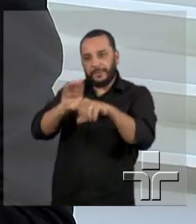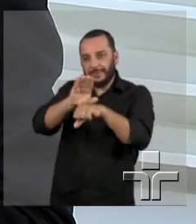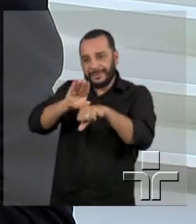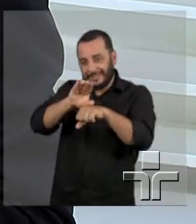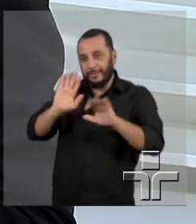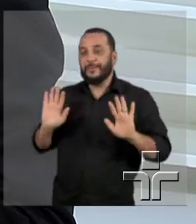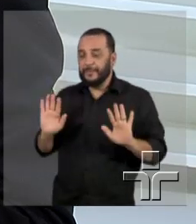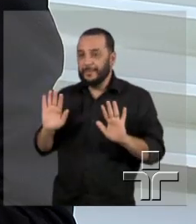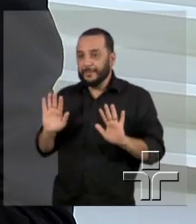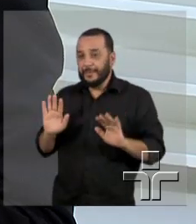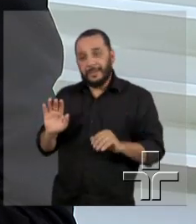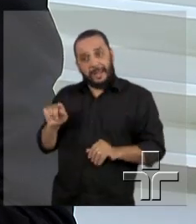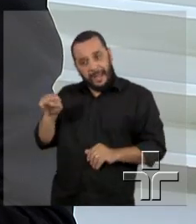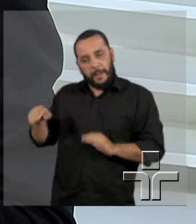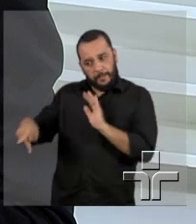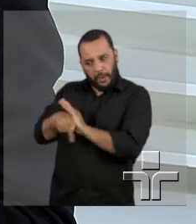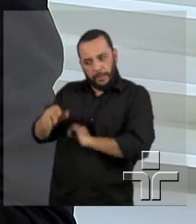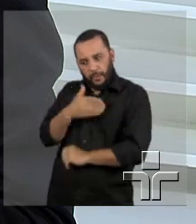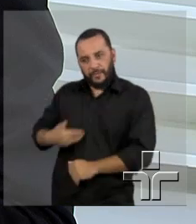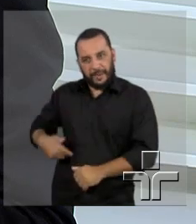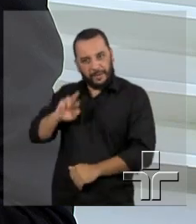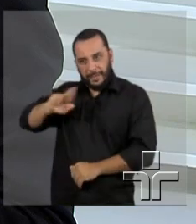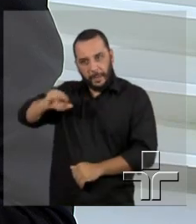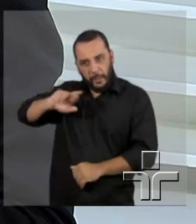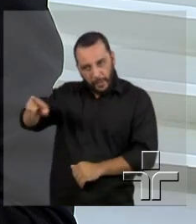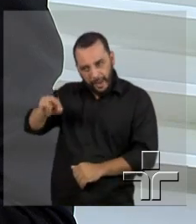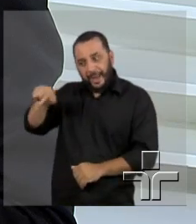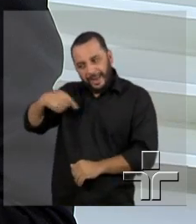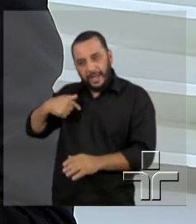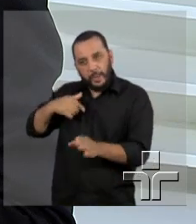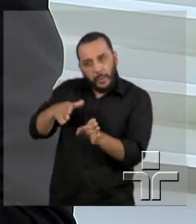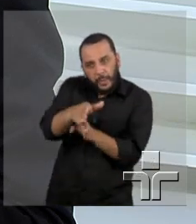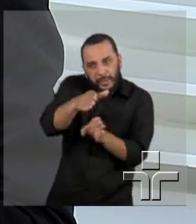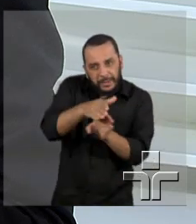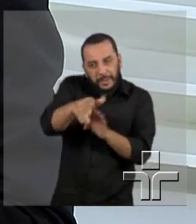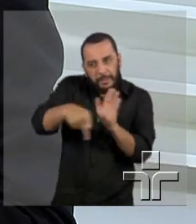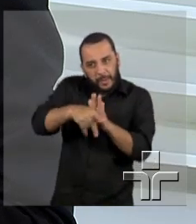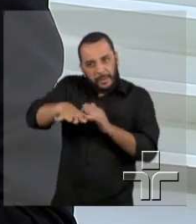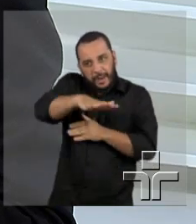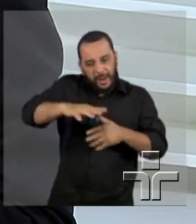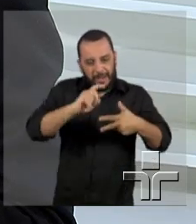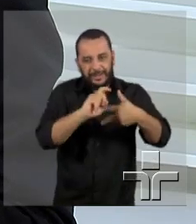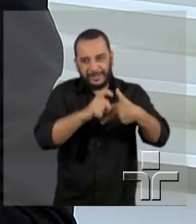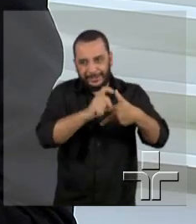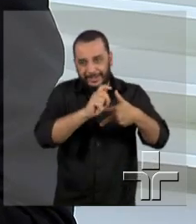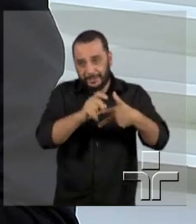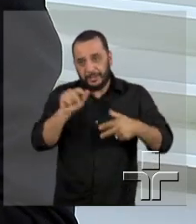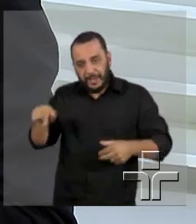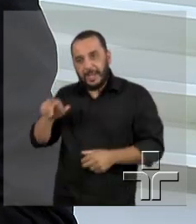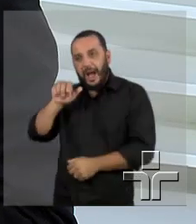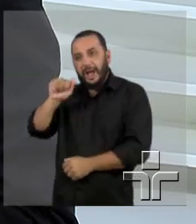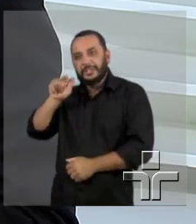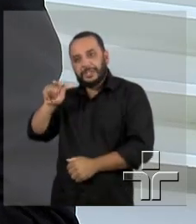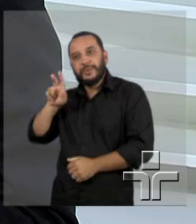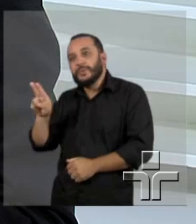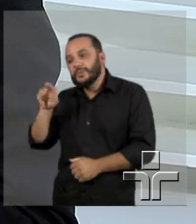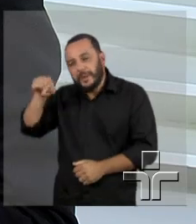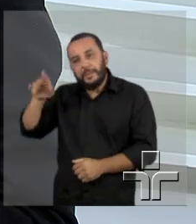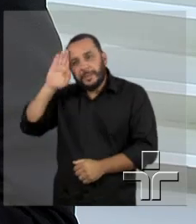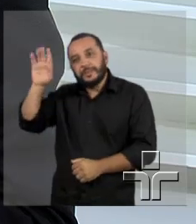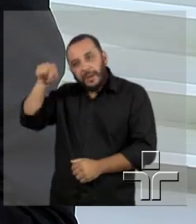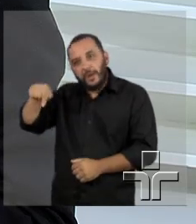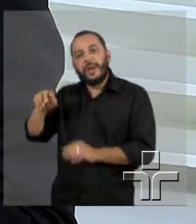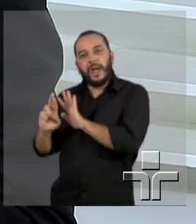governo. Embora preste assessoramento e consultoria ao Poder Executivo, a principal função dela é representar a